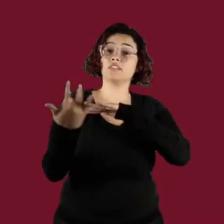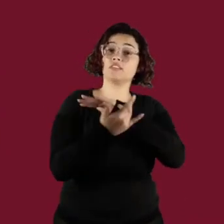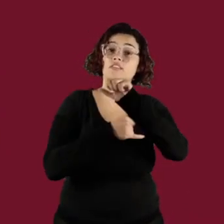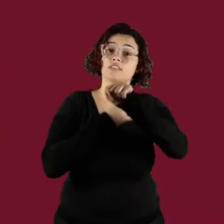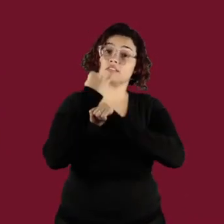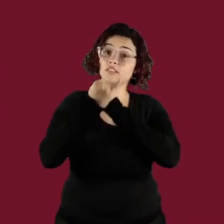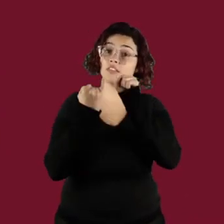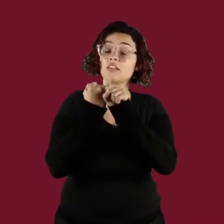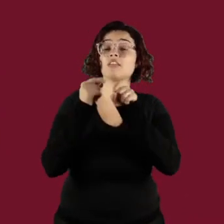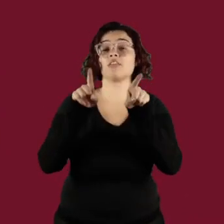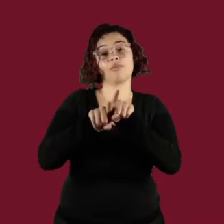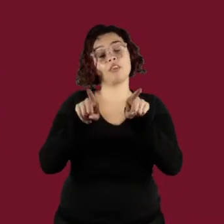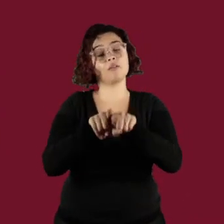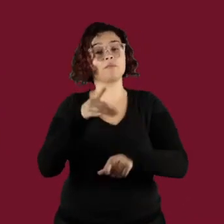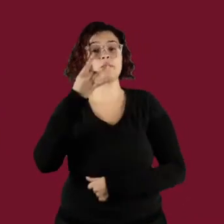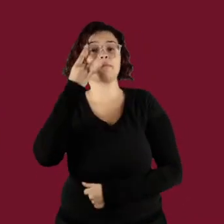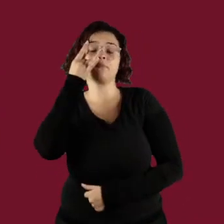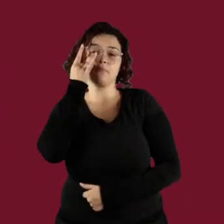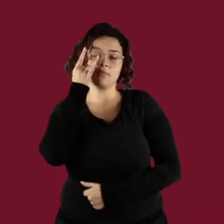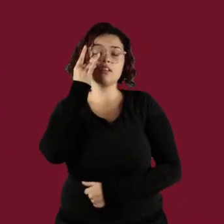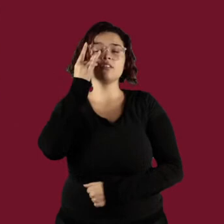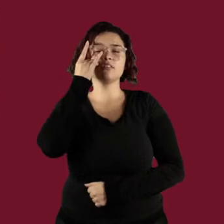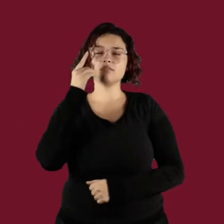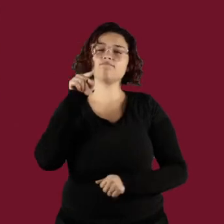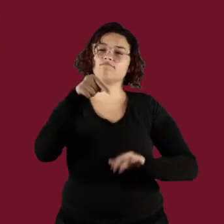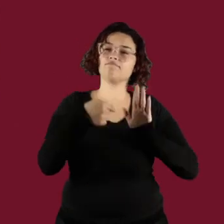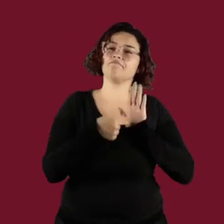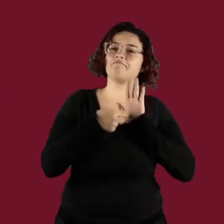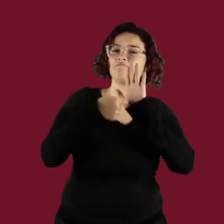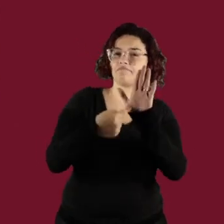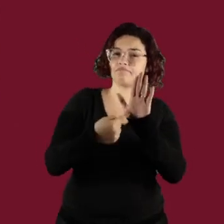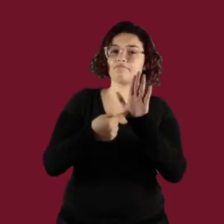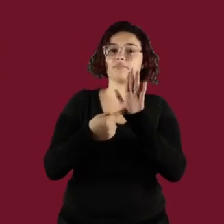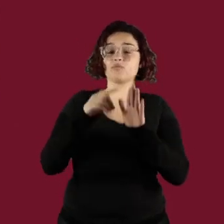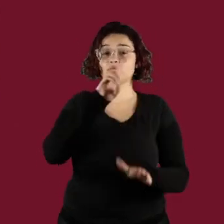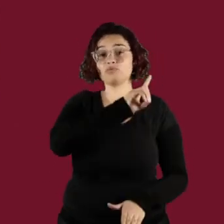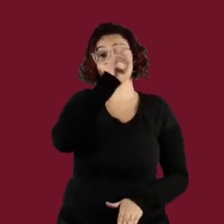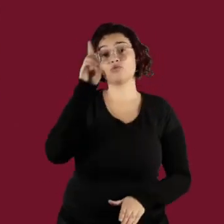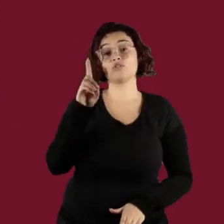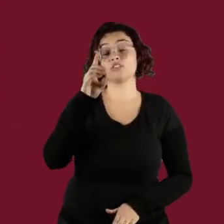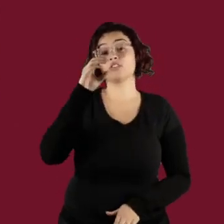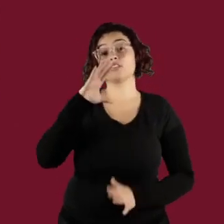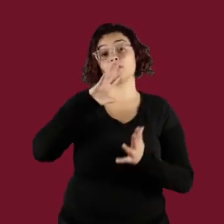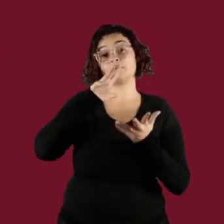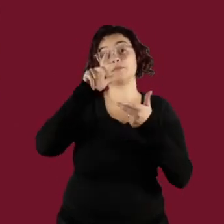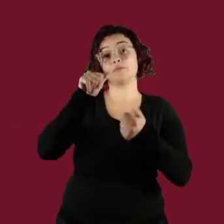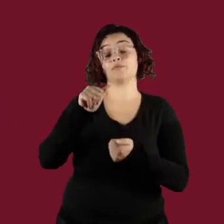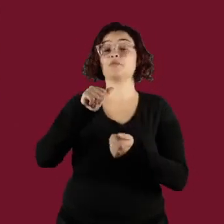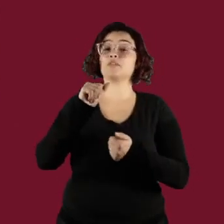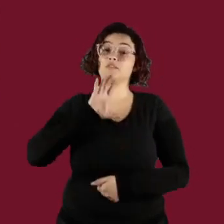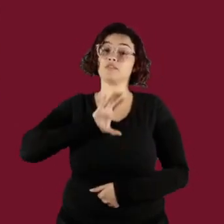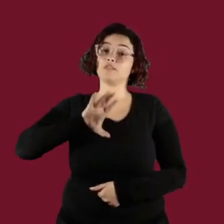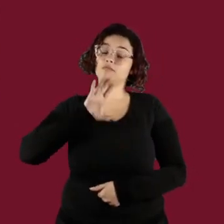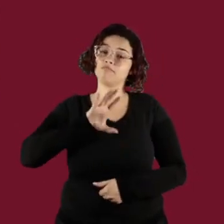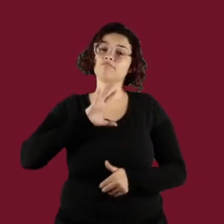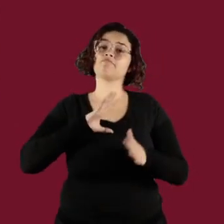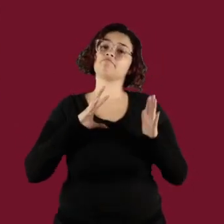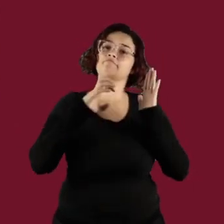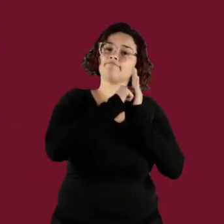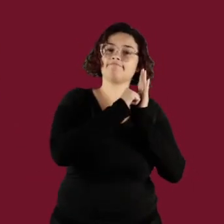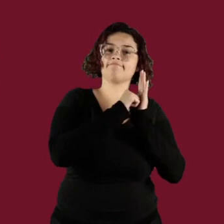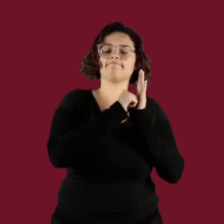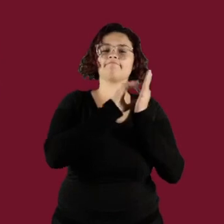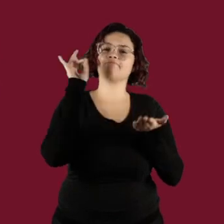importante, sinal de que o Dia Mundial da Língua Portuguesa está se firmando no calendário brasileiro e no mundo, né?